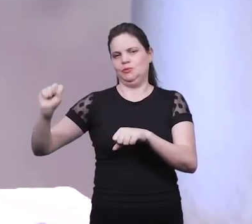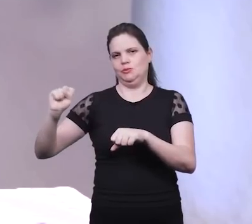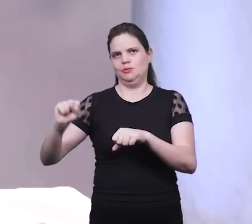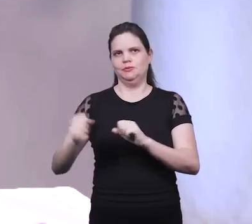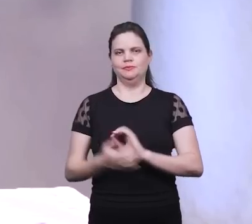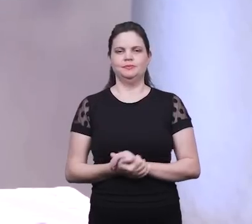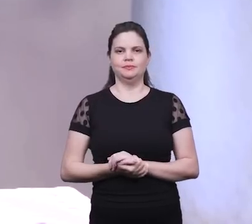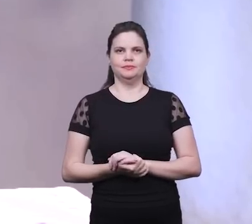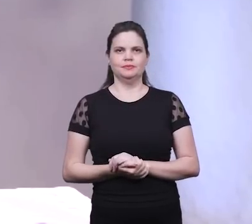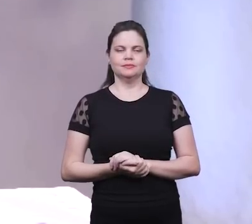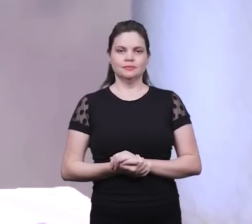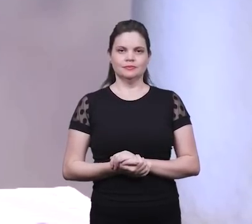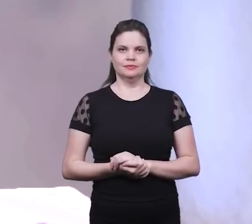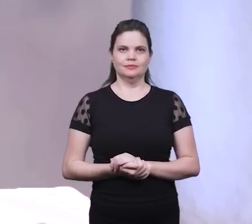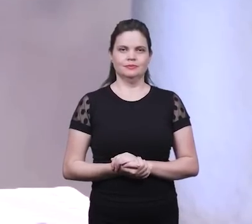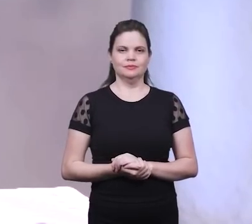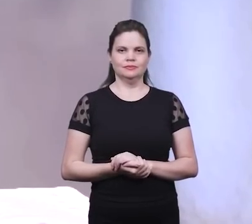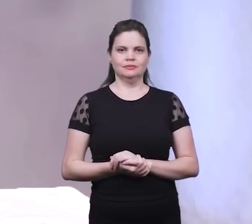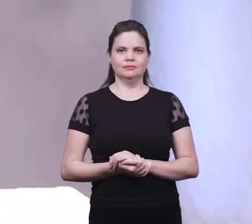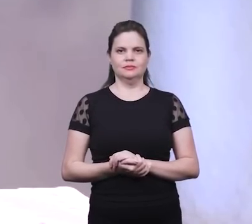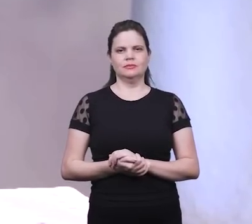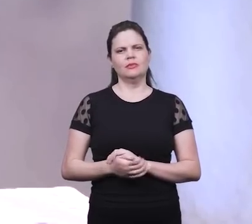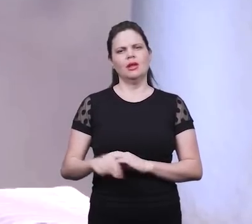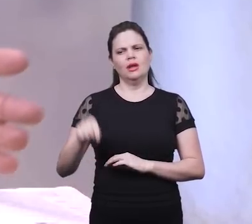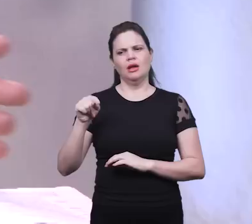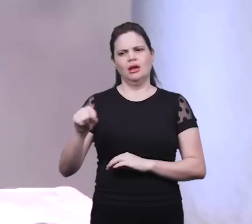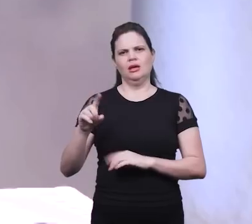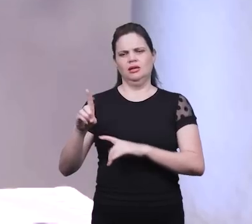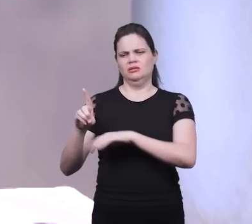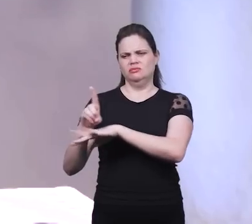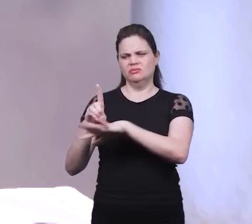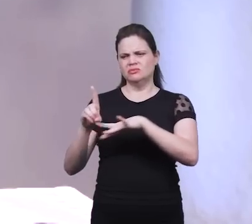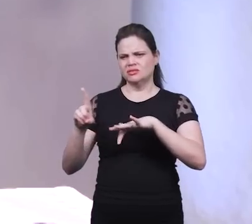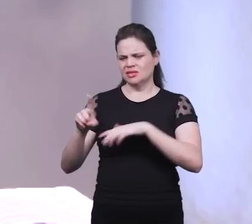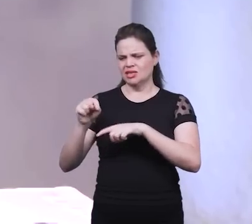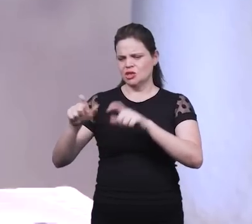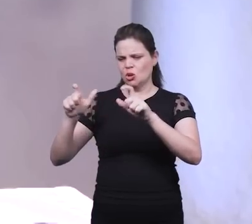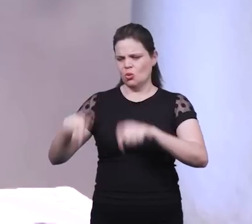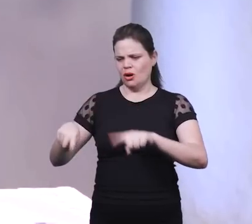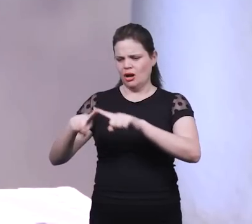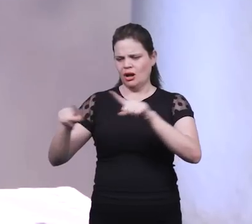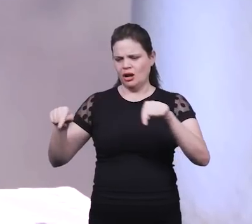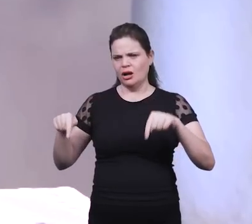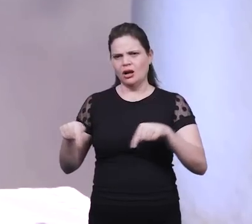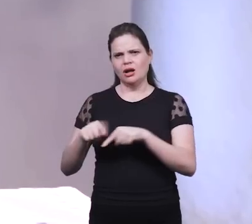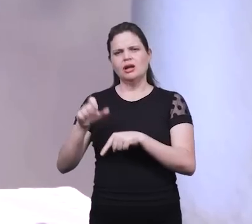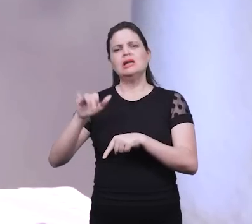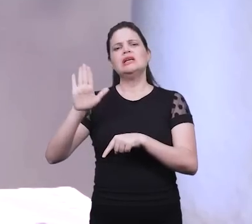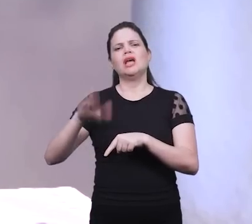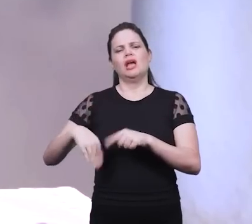Esse tanque, muitos compreendem que foi construído por Herodes, né? Herodes fez esse tanque, Herodes o Grande, né?